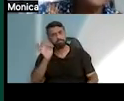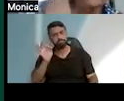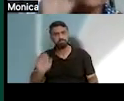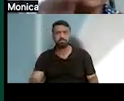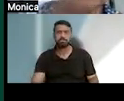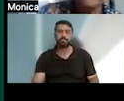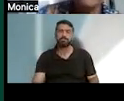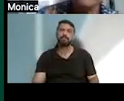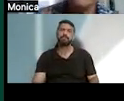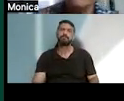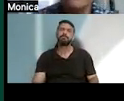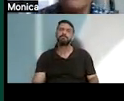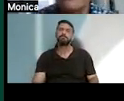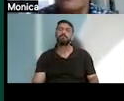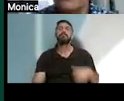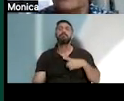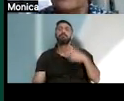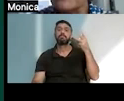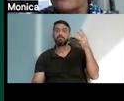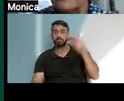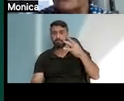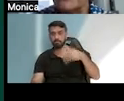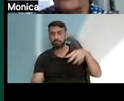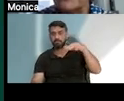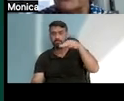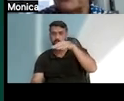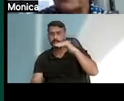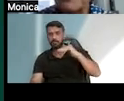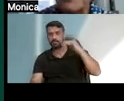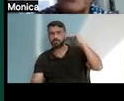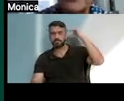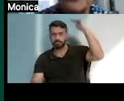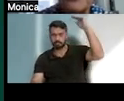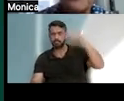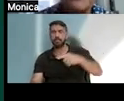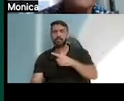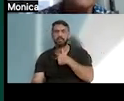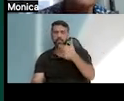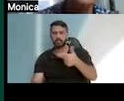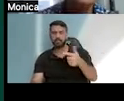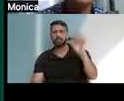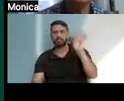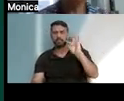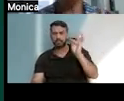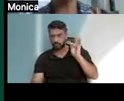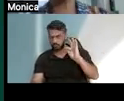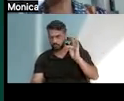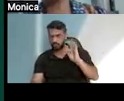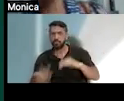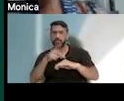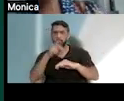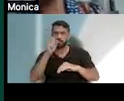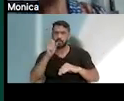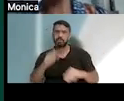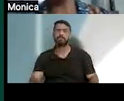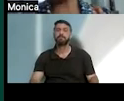Então, tem esses três níveis, né, na competição. Então, já que é uma equipe,